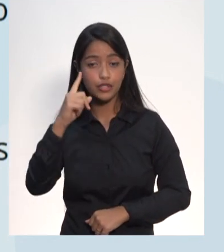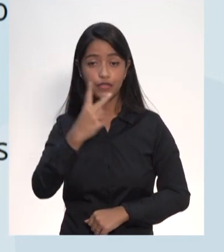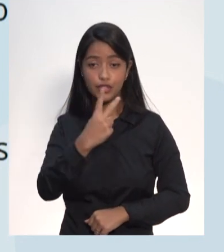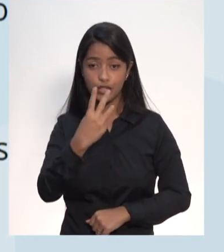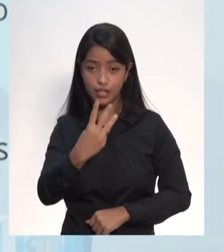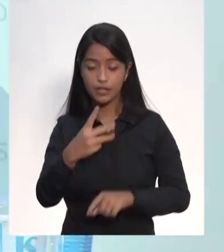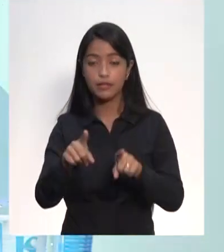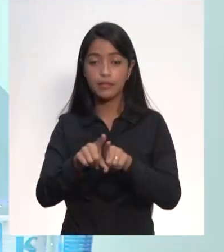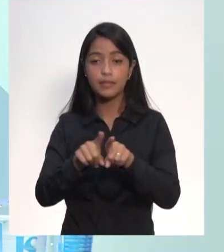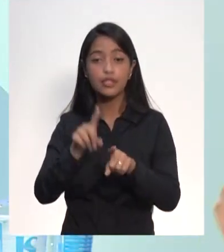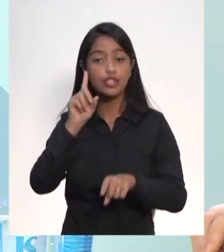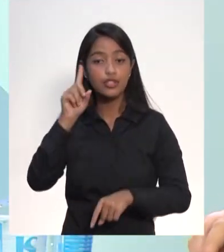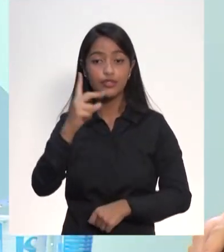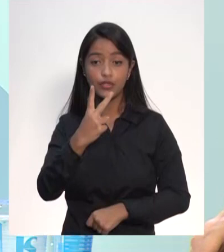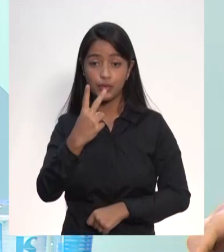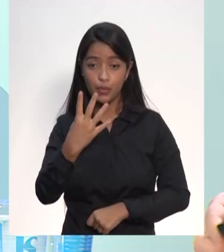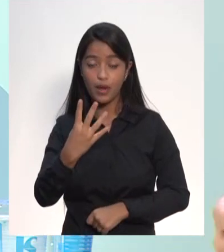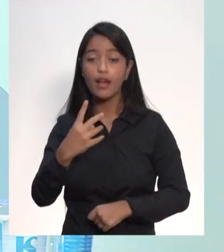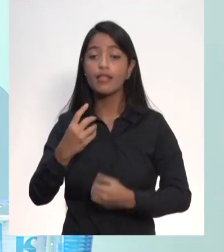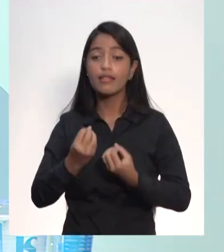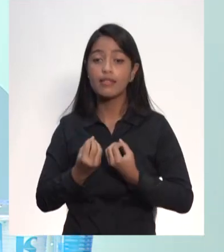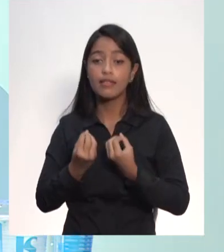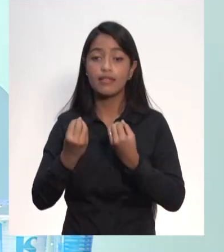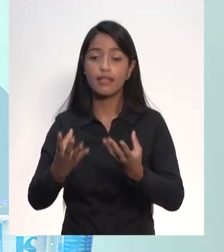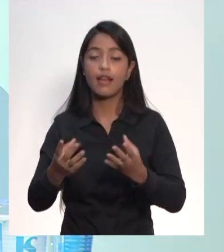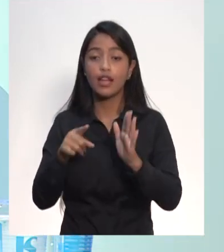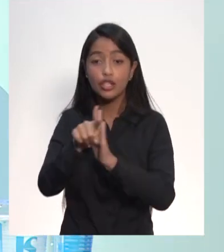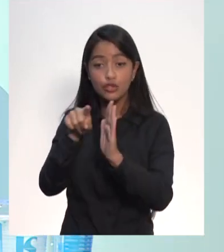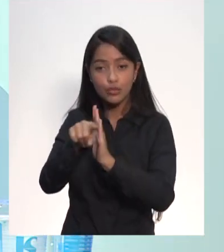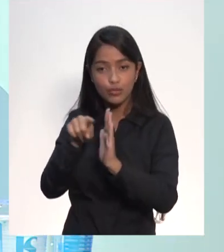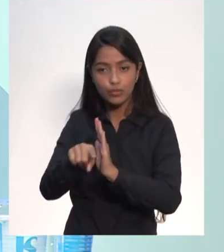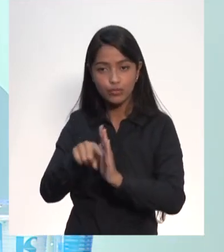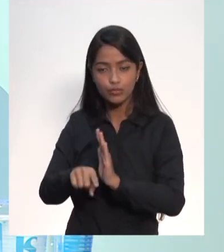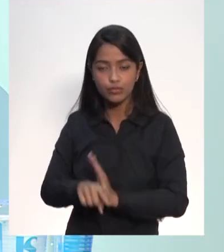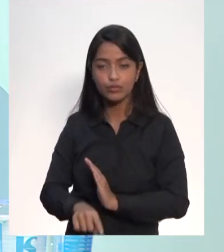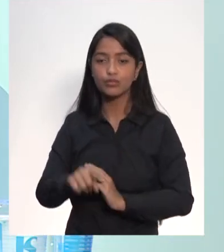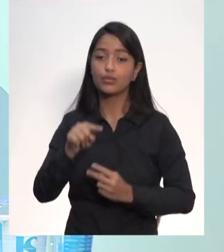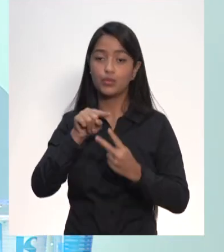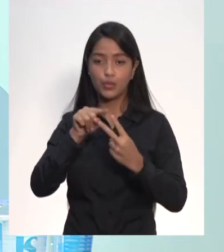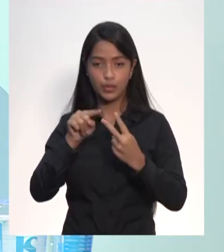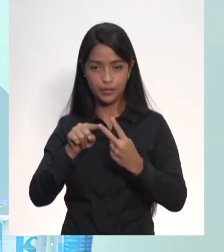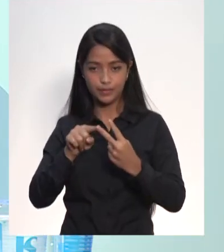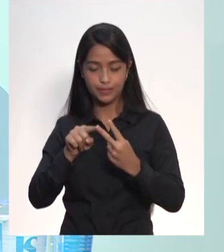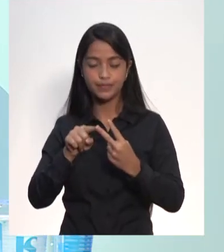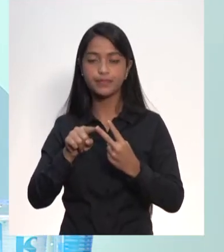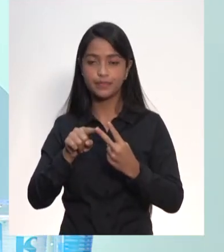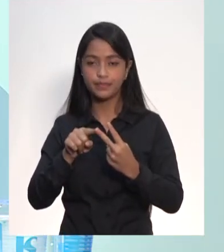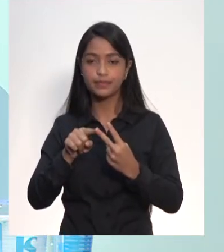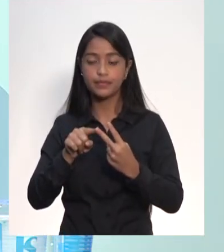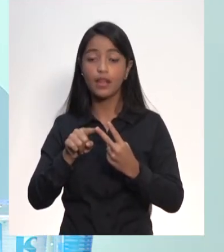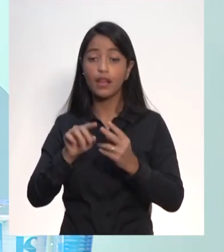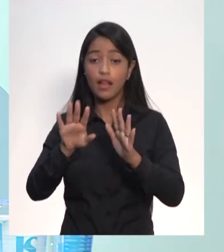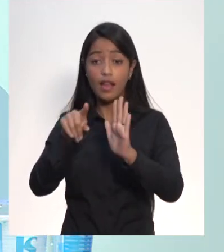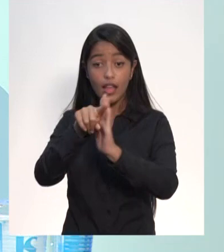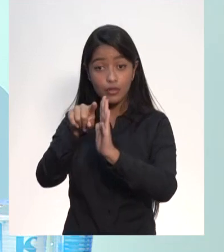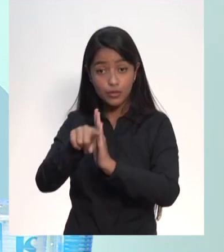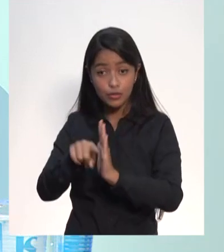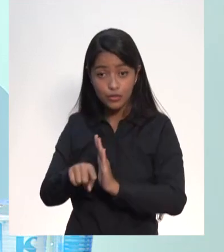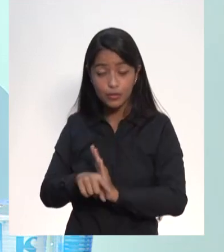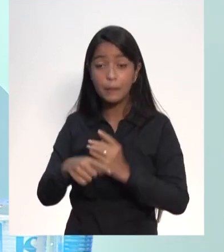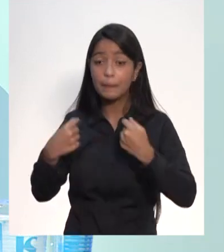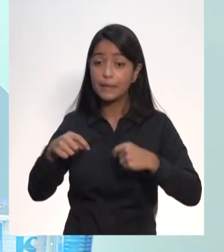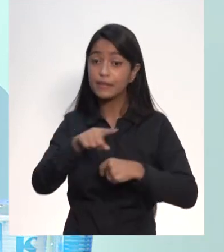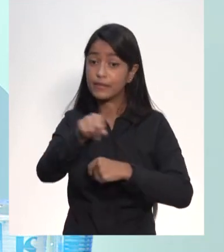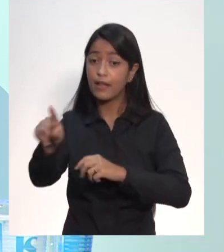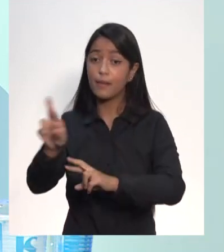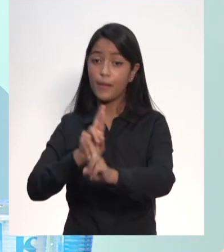foram disponibilizados 2 questionários, um para cada dia, né? E esses questionários eles precisam ser preenchidos. Então,